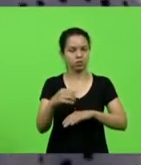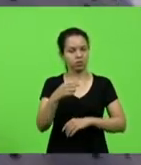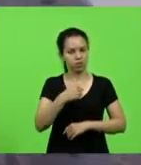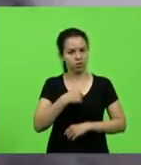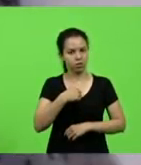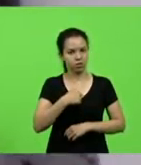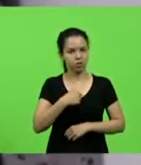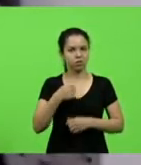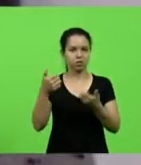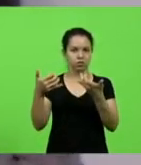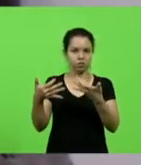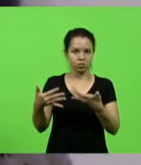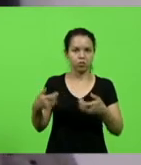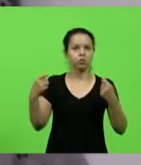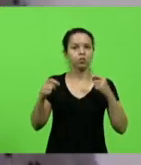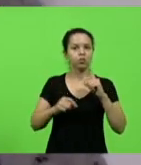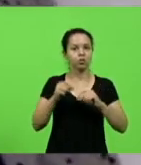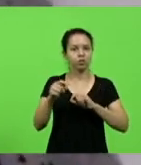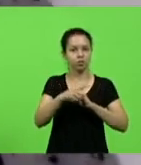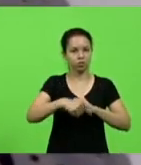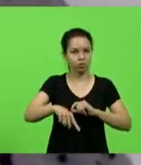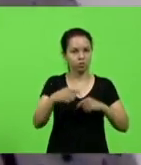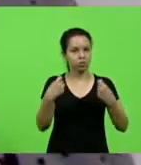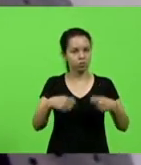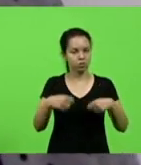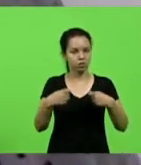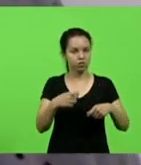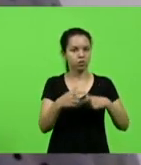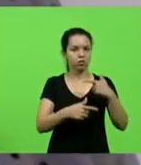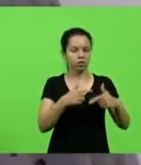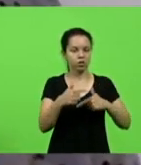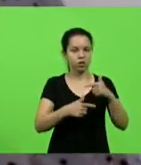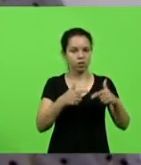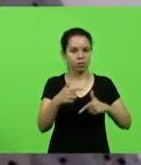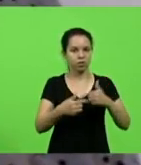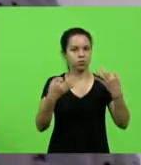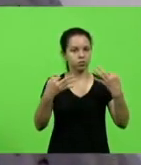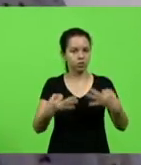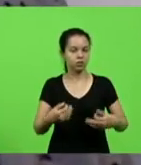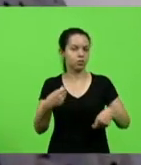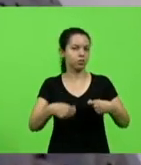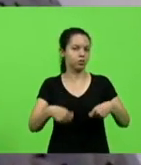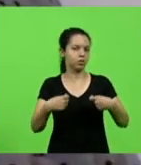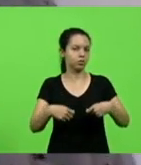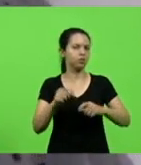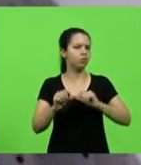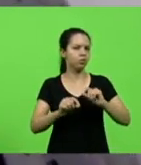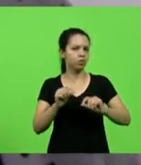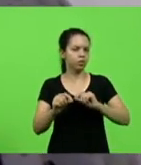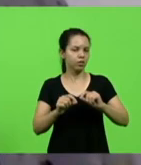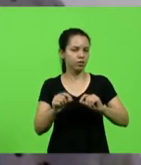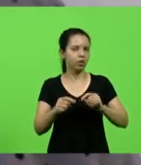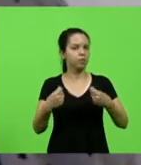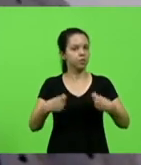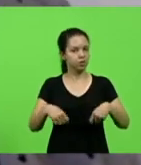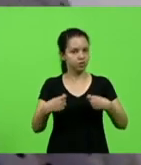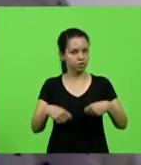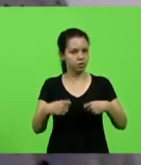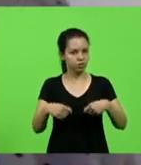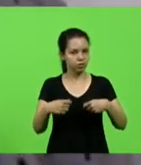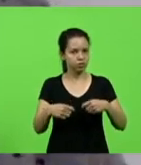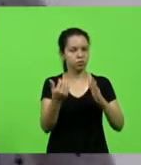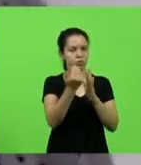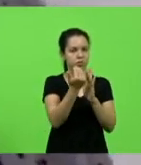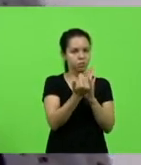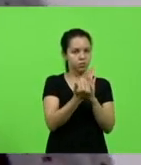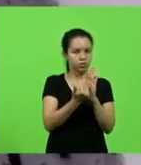precisamos cumprir o nosso dever de casa. O que é cumprir o dever de casa? É colocar o nosso Plano Estadual de